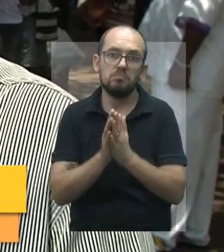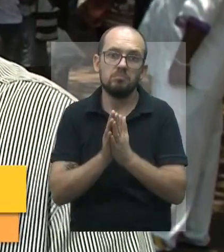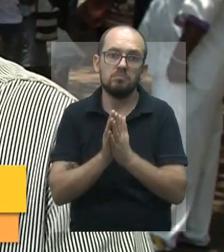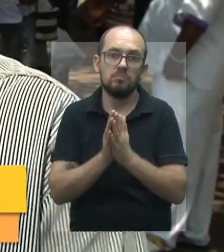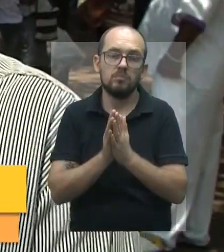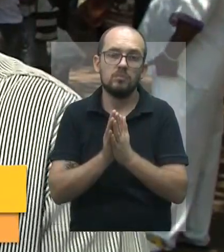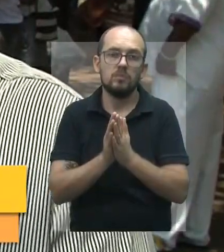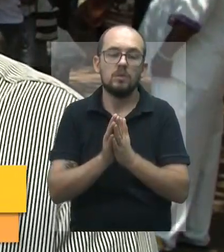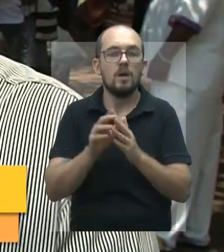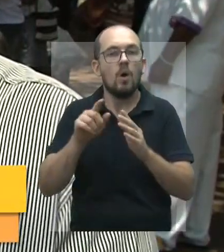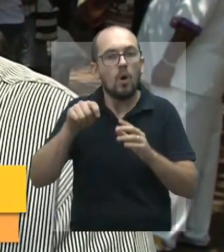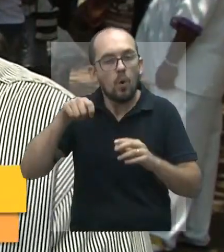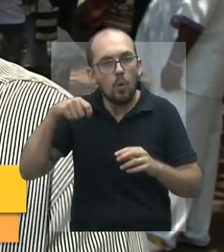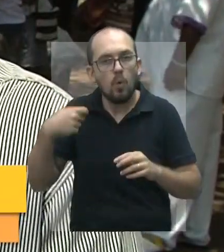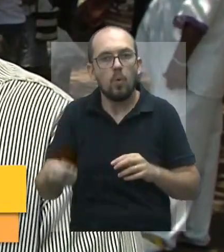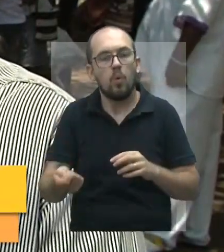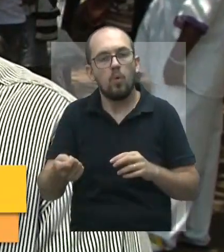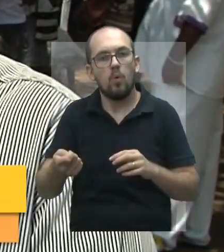é o fruto